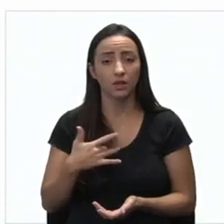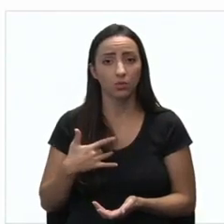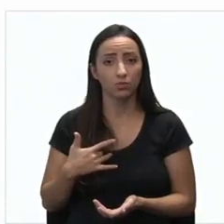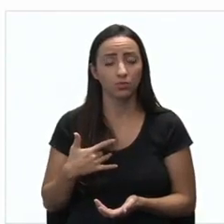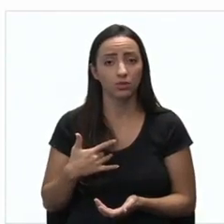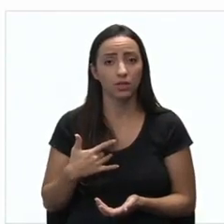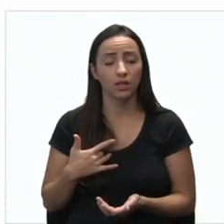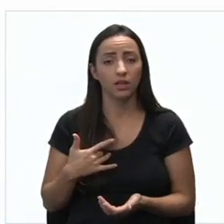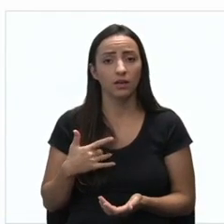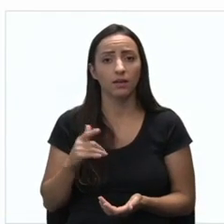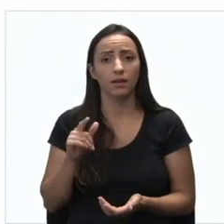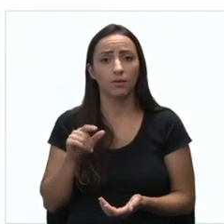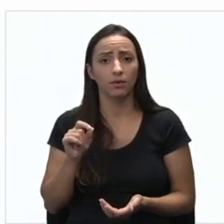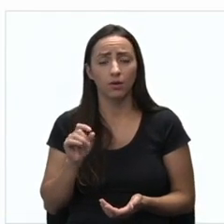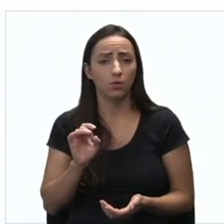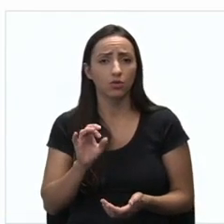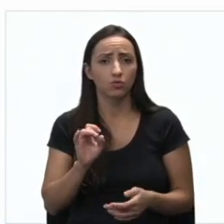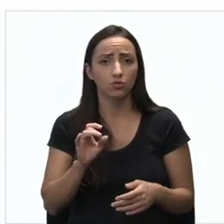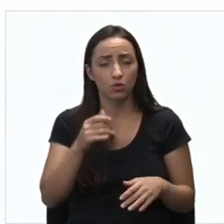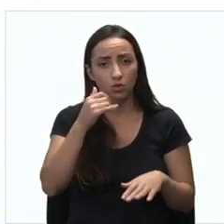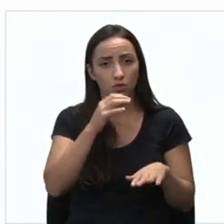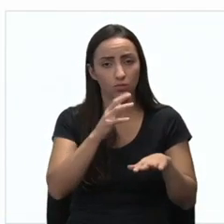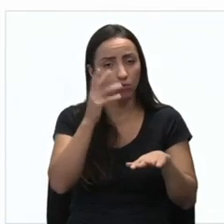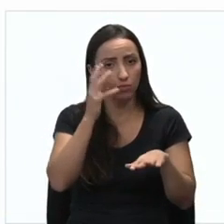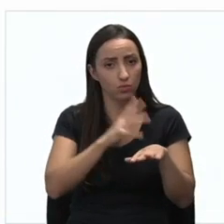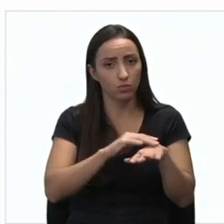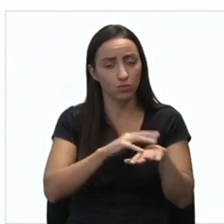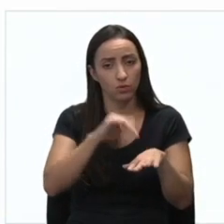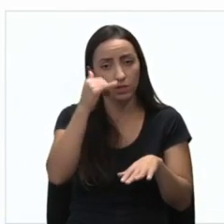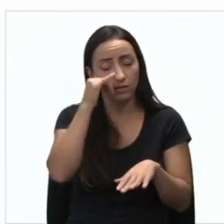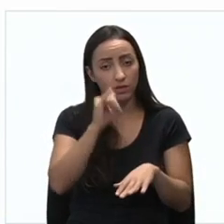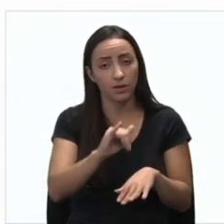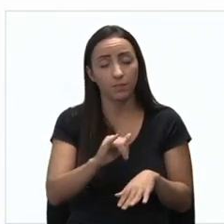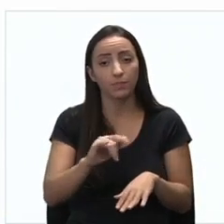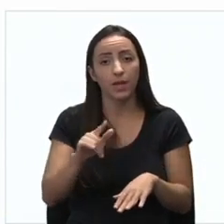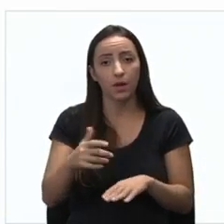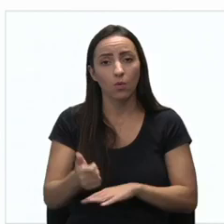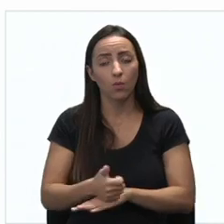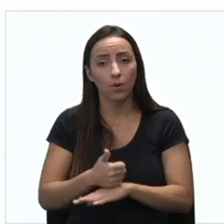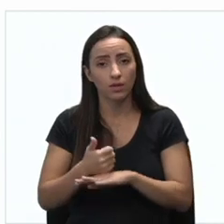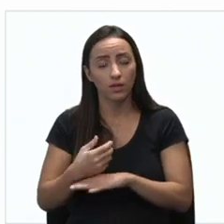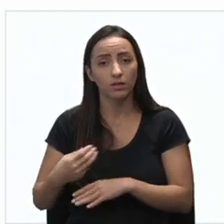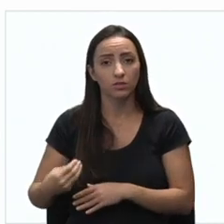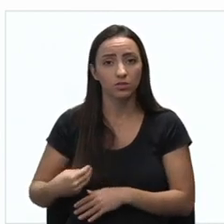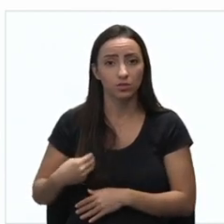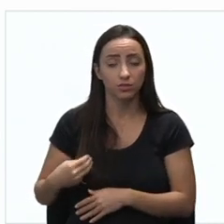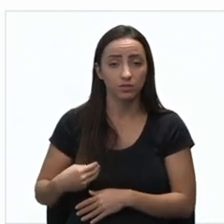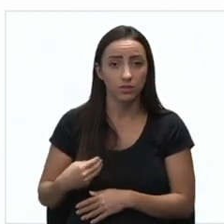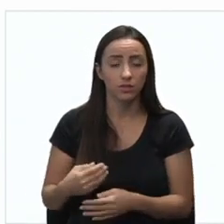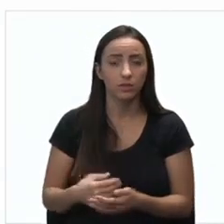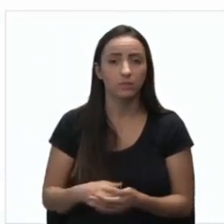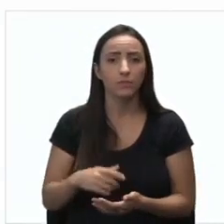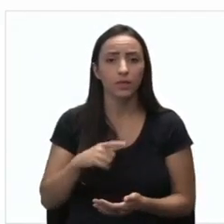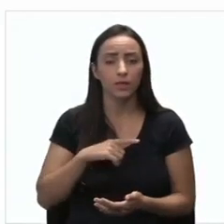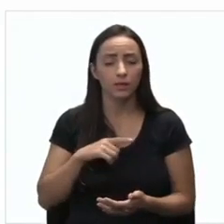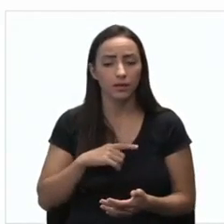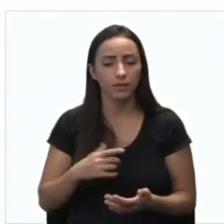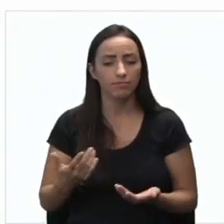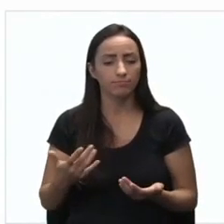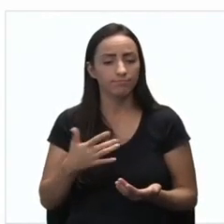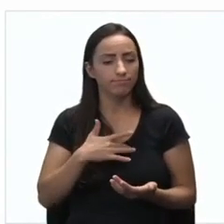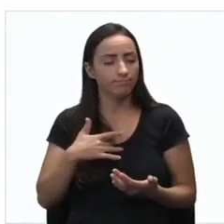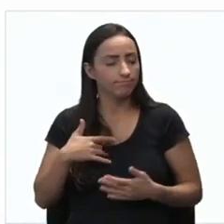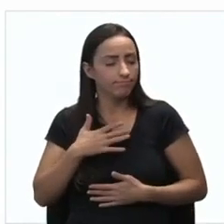da ausência da enfermidade e ela afirma que só é possível ter saúde quando há um completo bem-estar